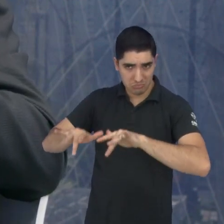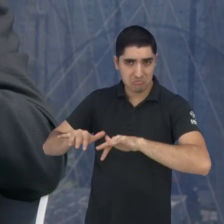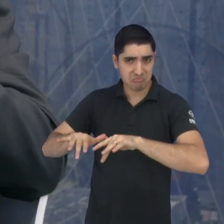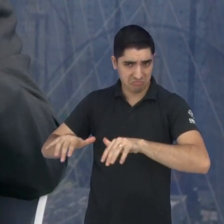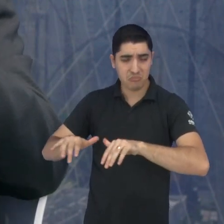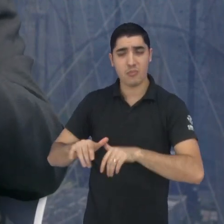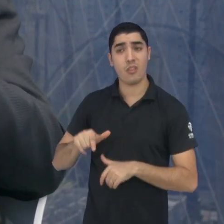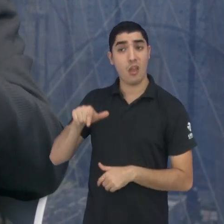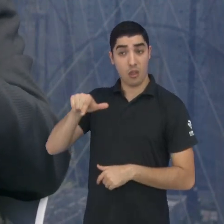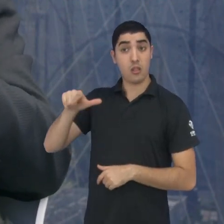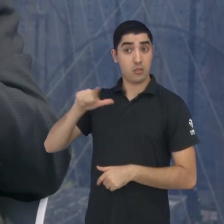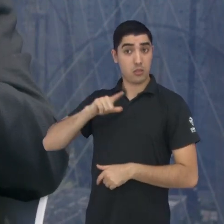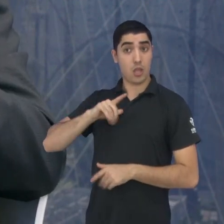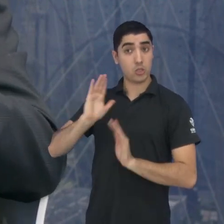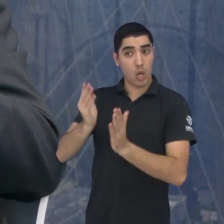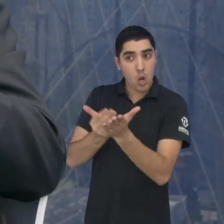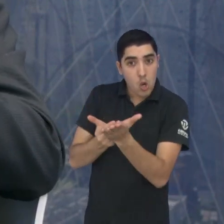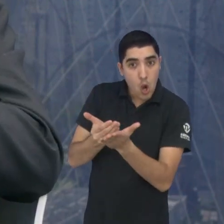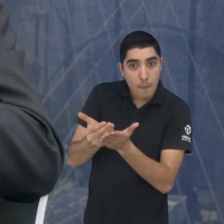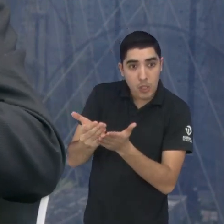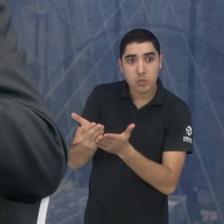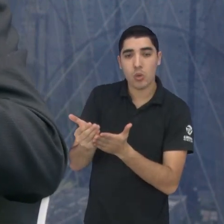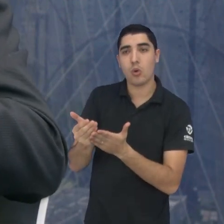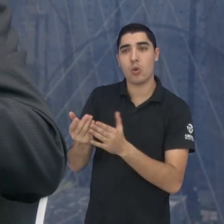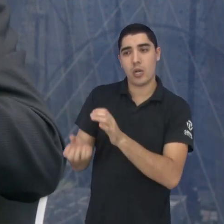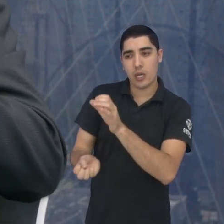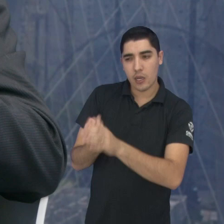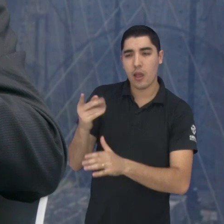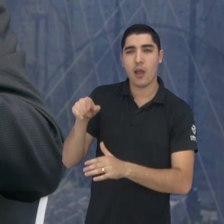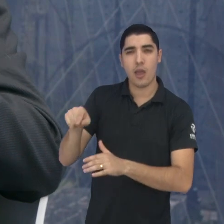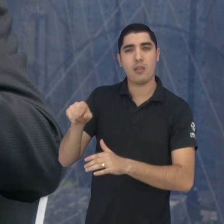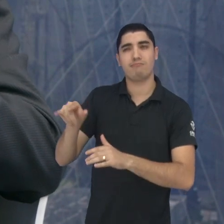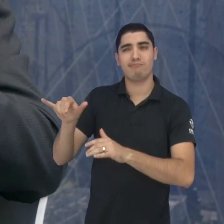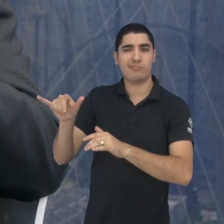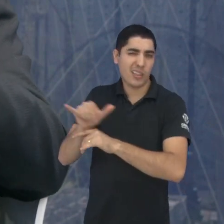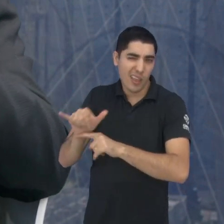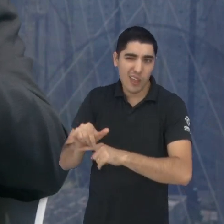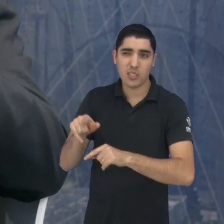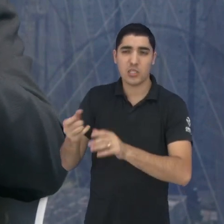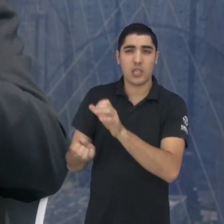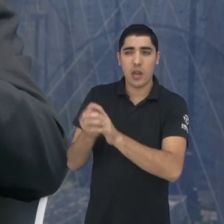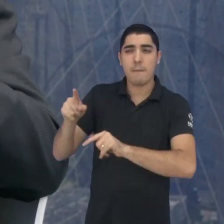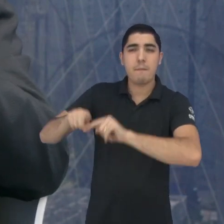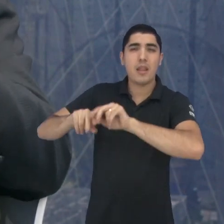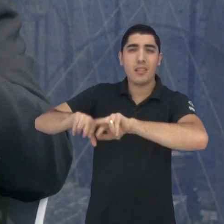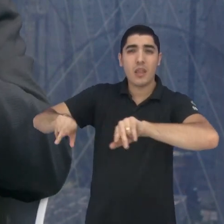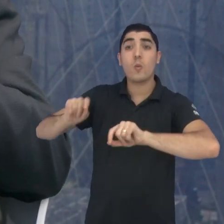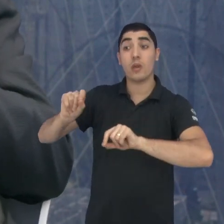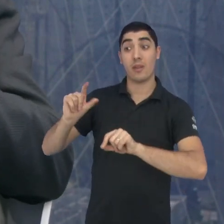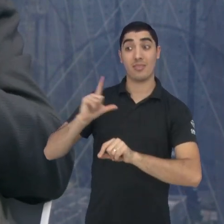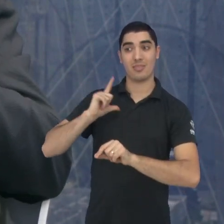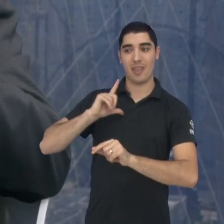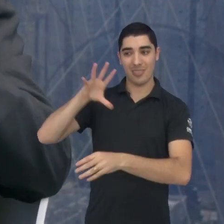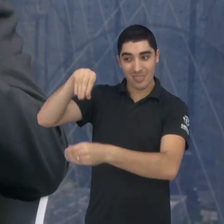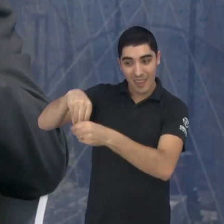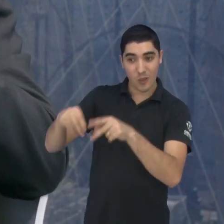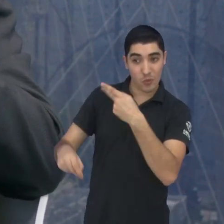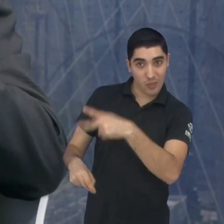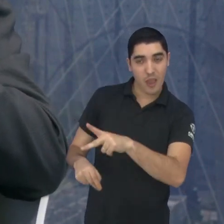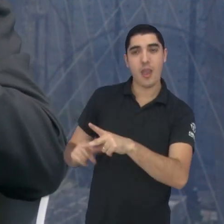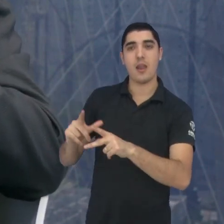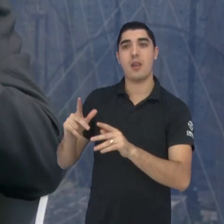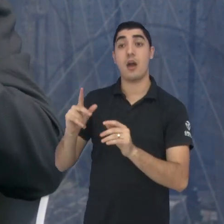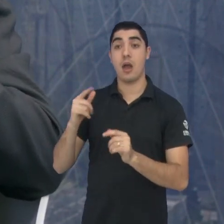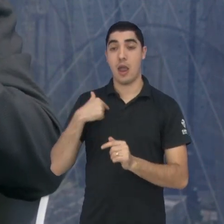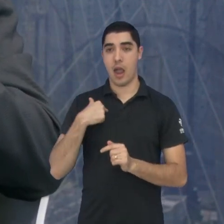nesse sentido, né? Mecanismos que permitem que os pais façam esse tipo de controle, configurem o aparelho para que o filho não acesse determinado